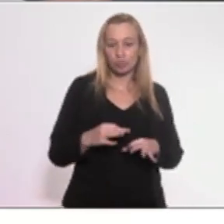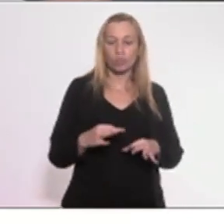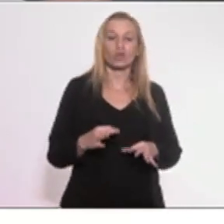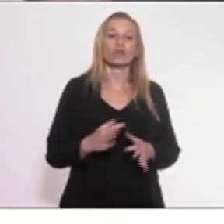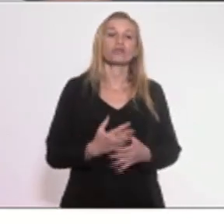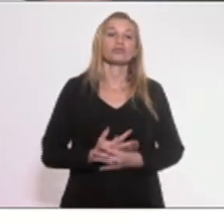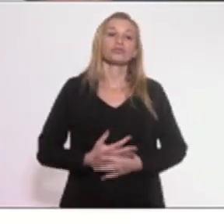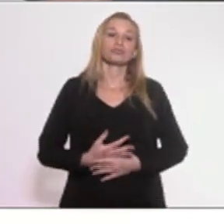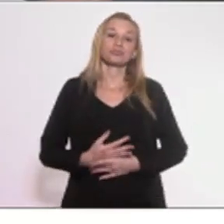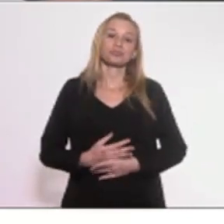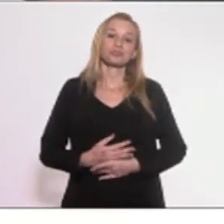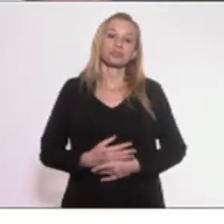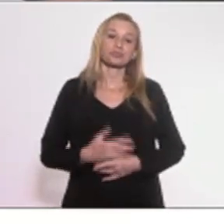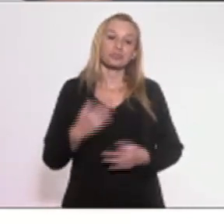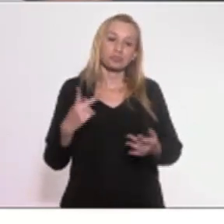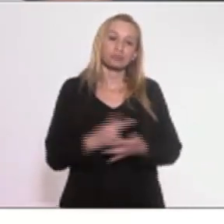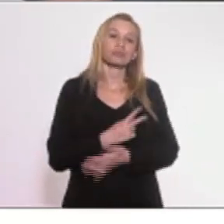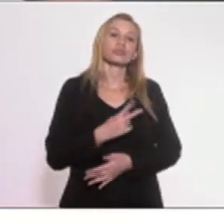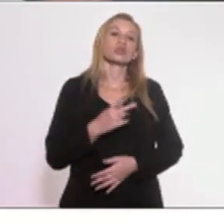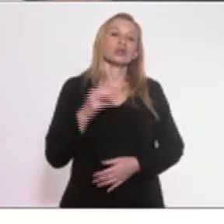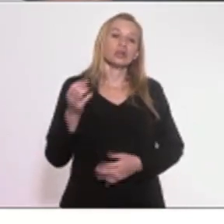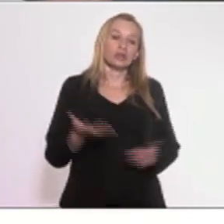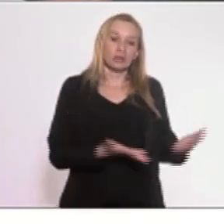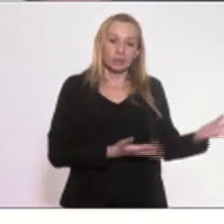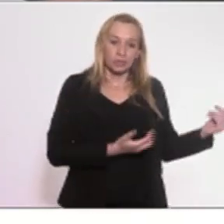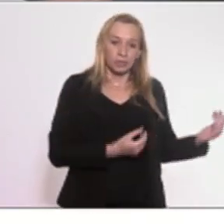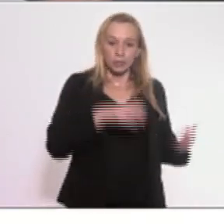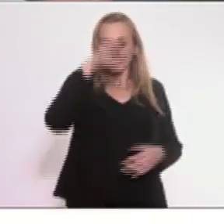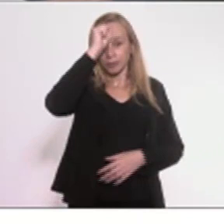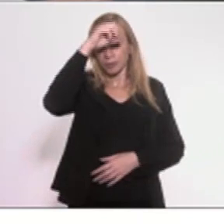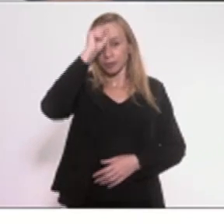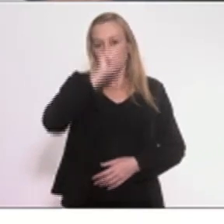um... Aconteceu com os jovens aprendizes, aconteceu com a questão do Márcio